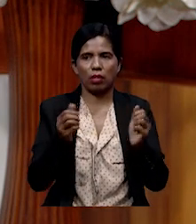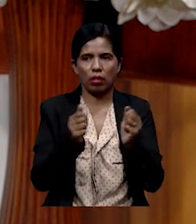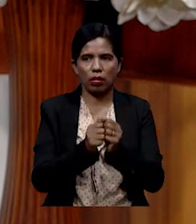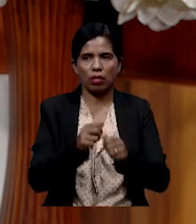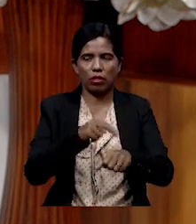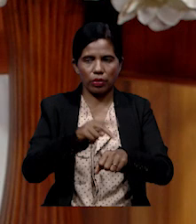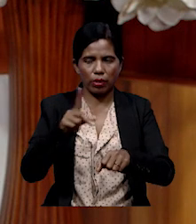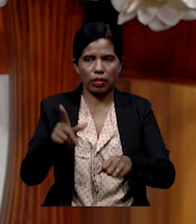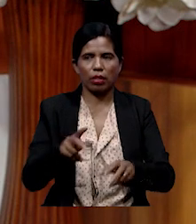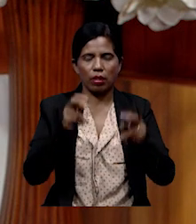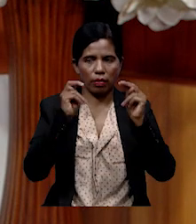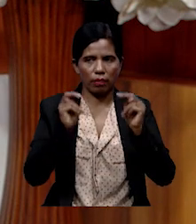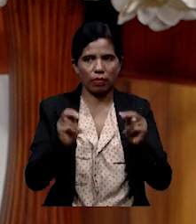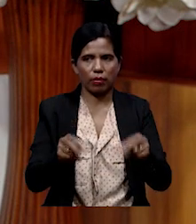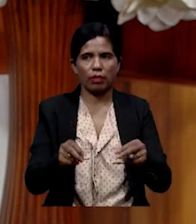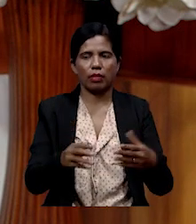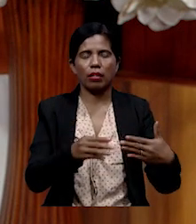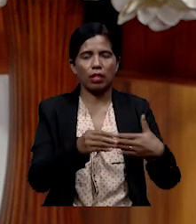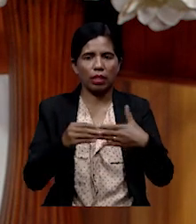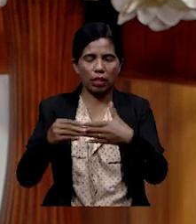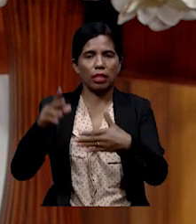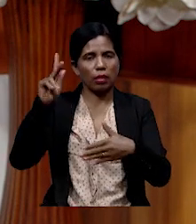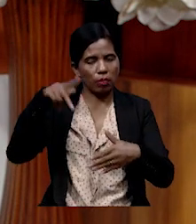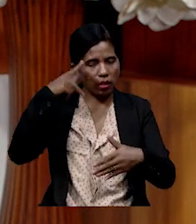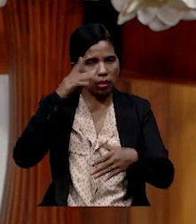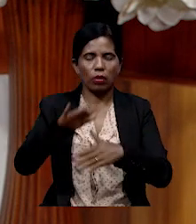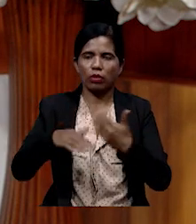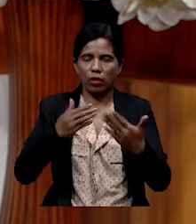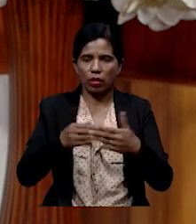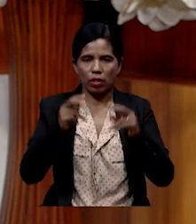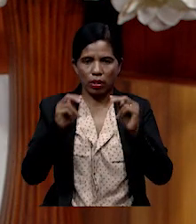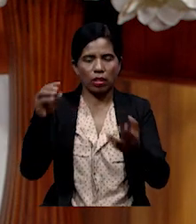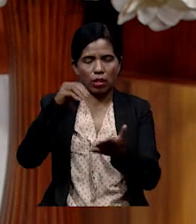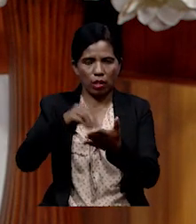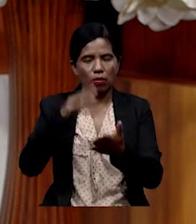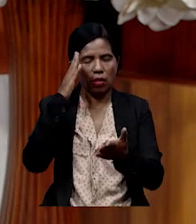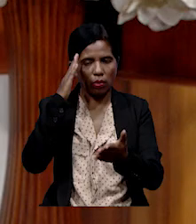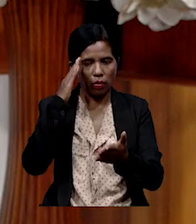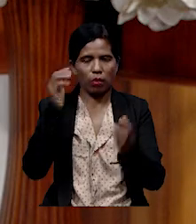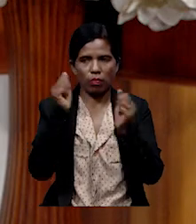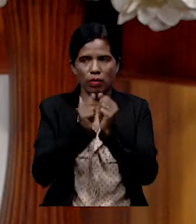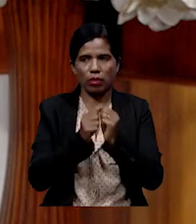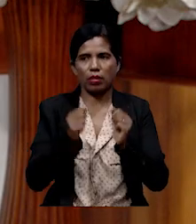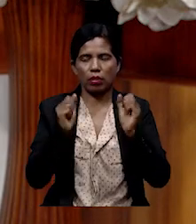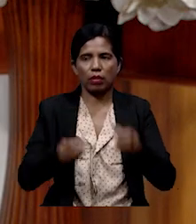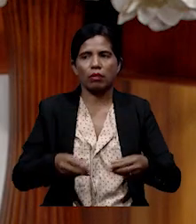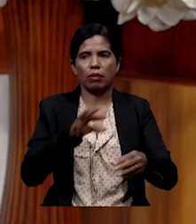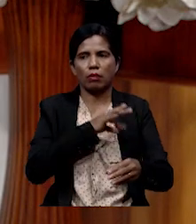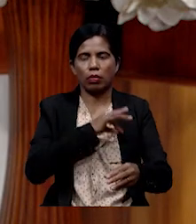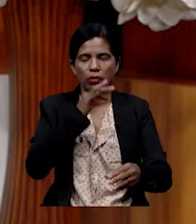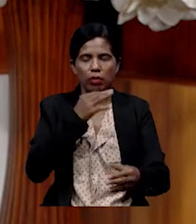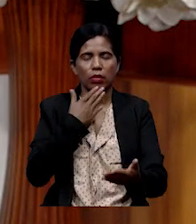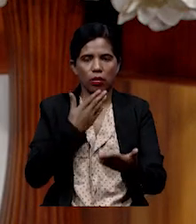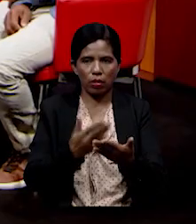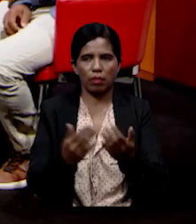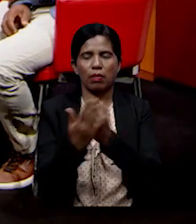nacional, precisa líder político ser hotu tem que soi Hanoi hamutu. Tamba idane ni benefício ne ba povo ho nação